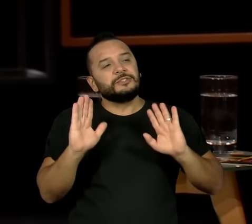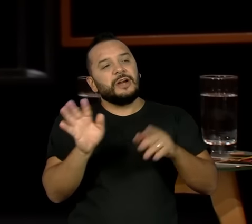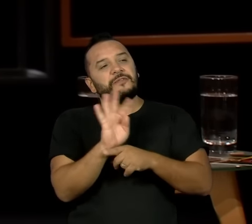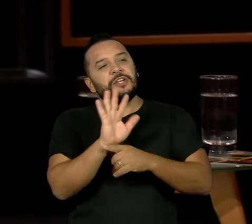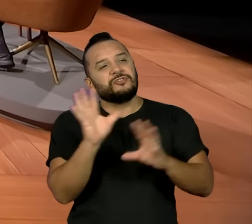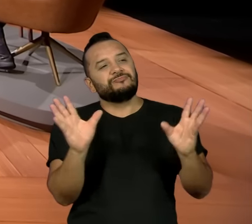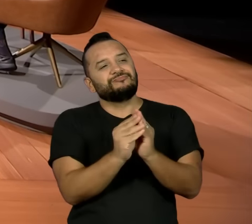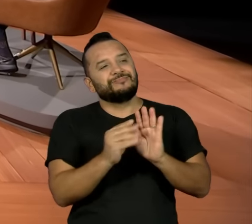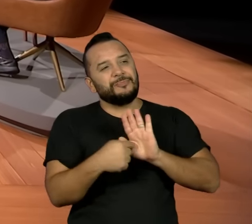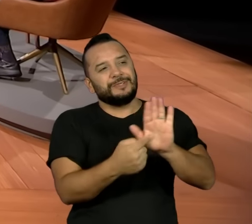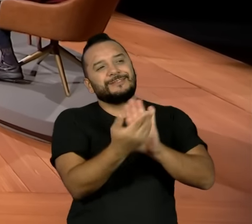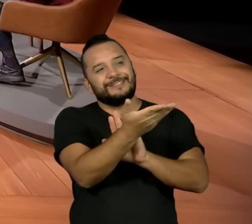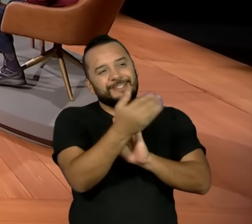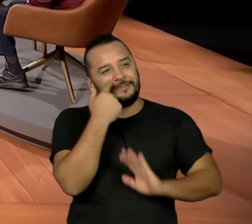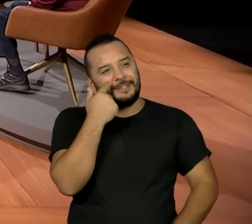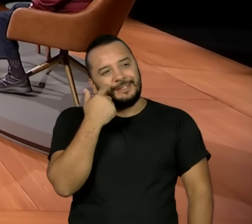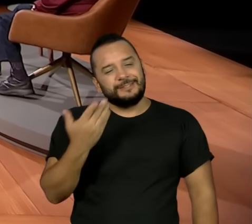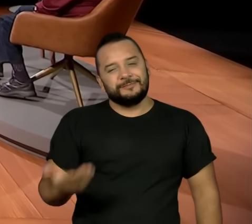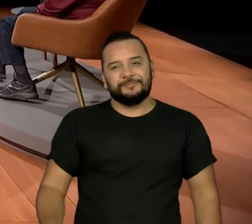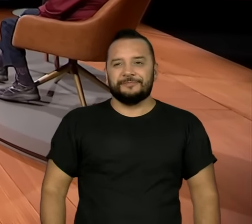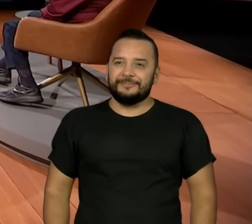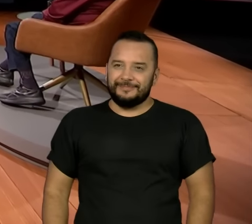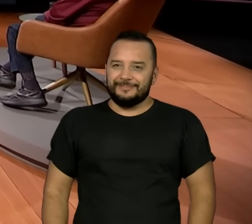assunto. Vamos ver aqui.